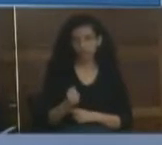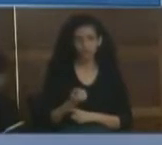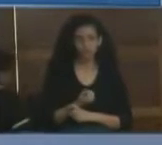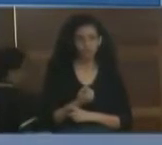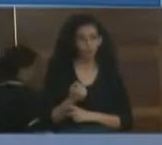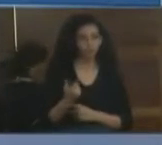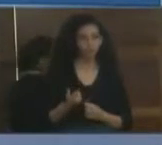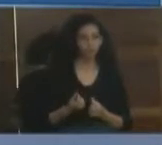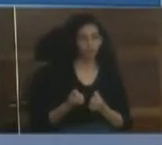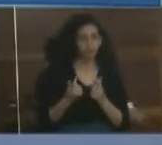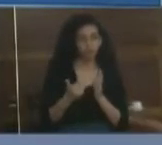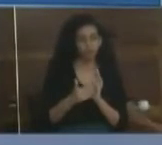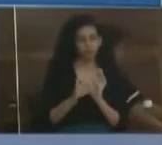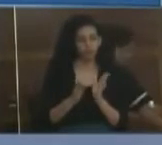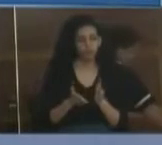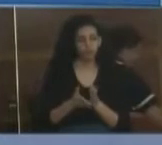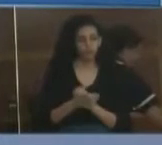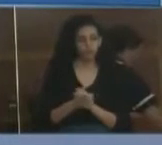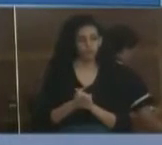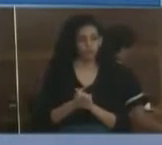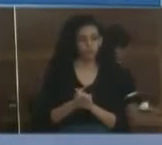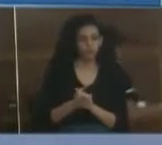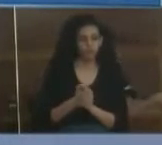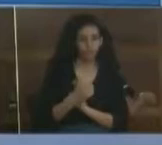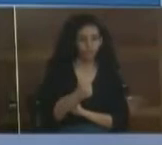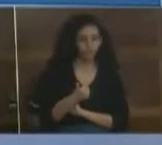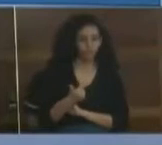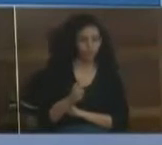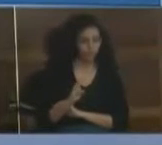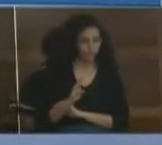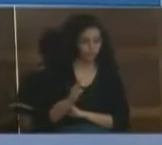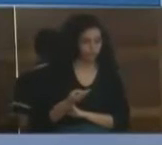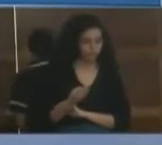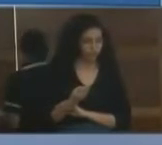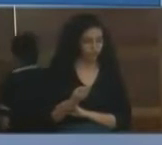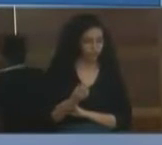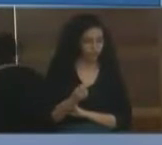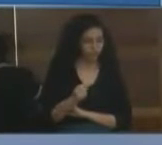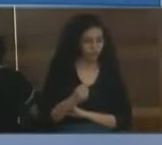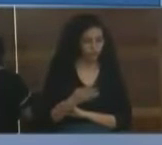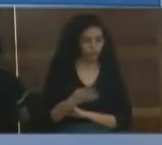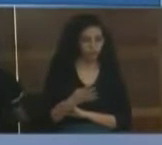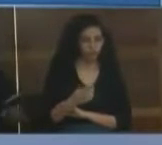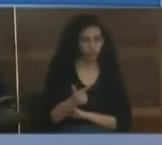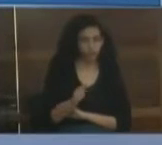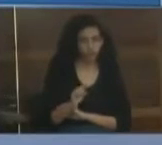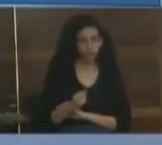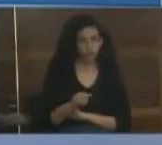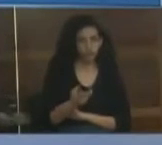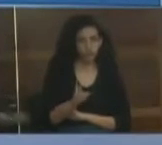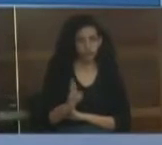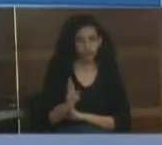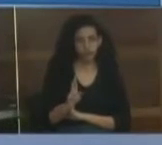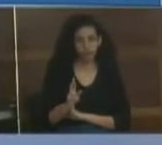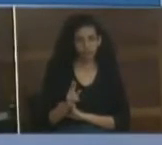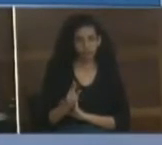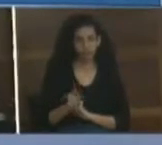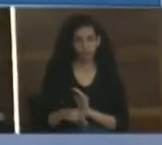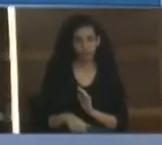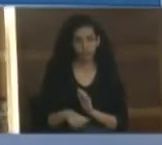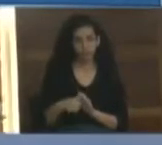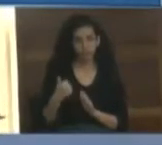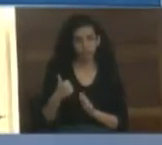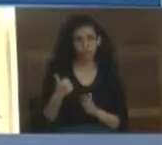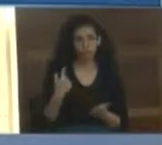despesas empenhadas até o 3º quadrimestre de 12 milhões 842 r$1000 principal da dívida